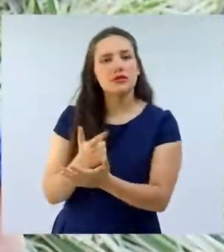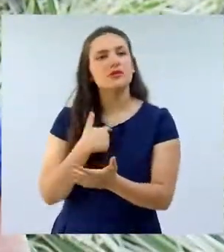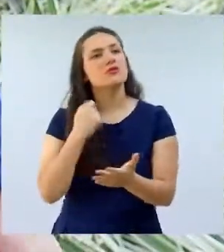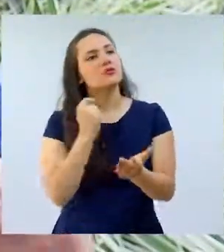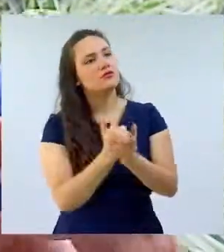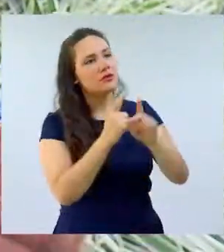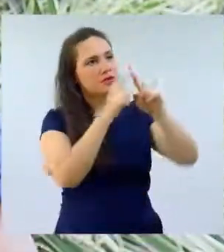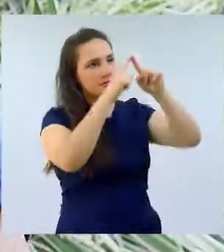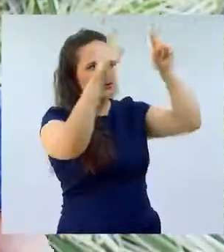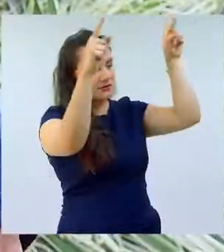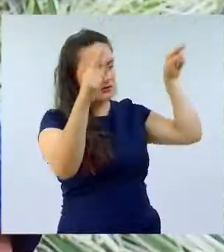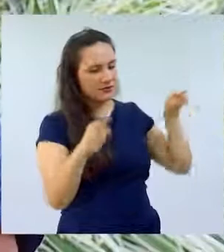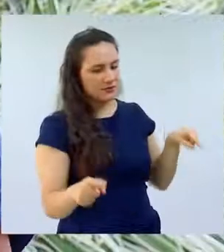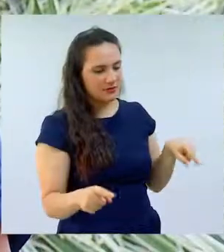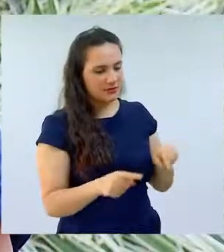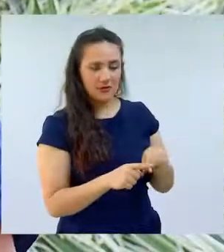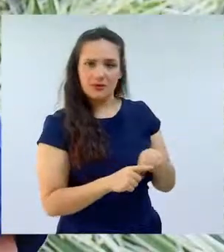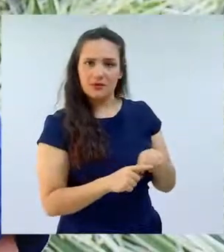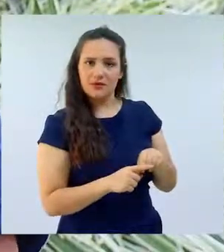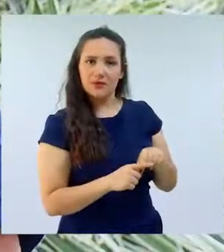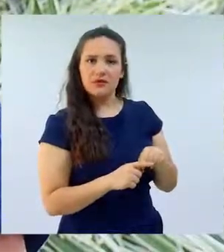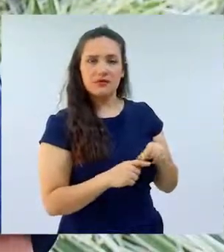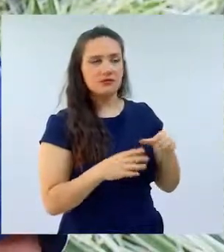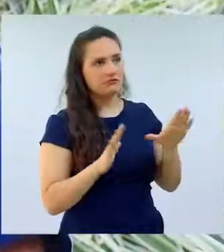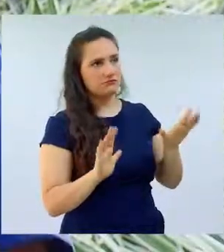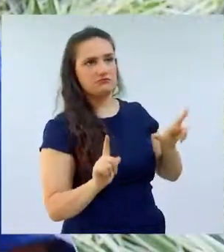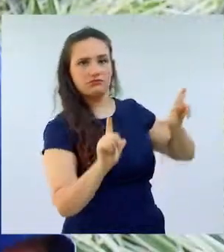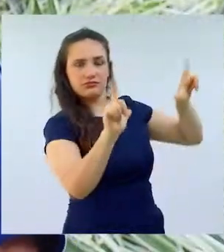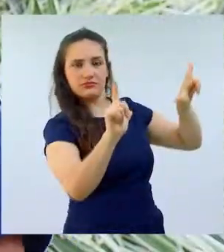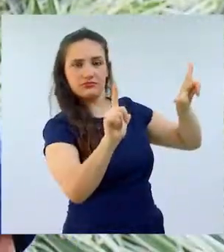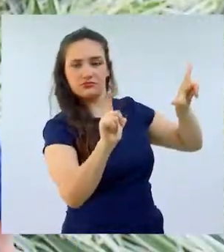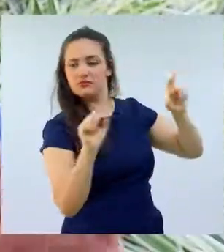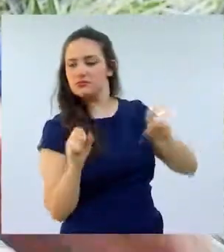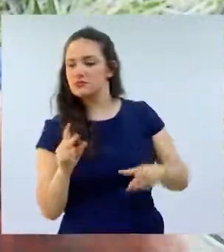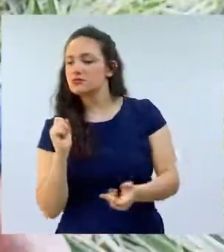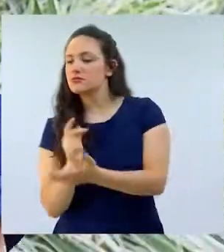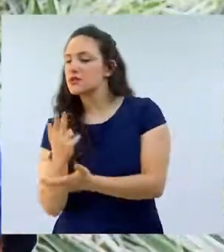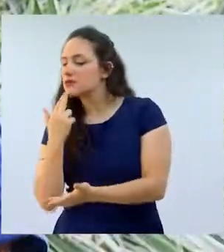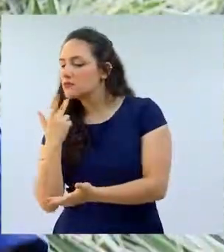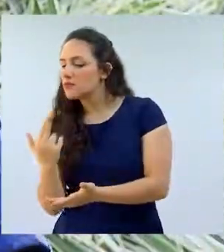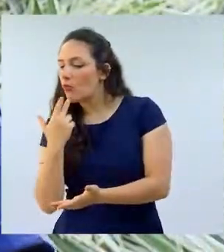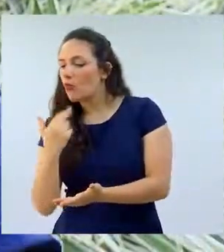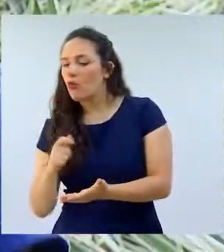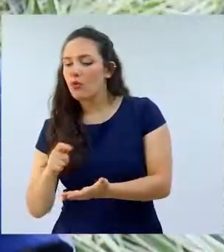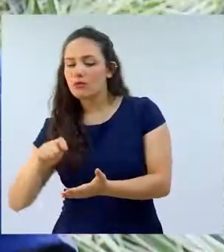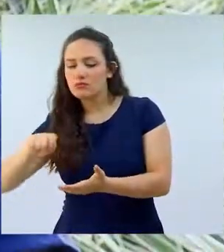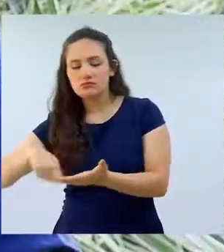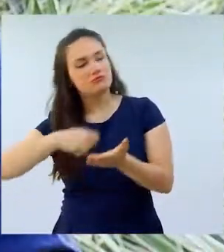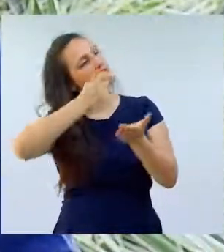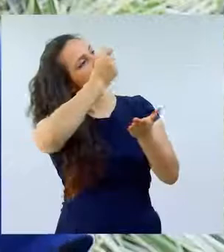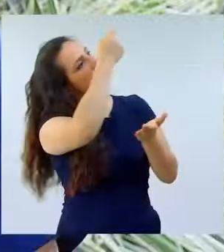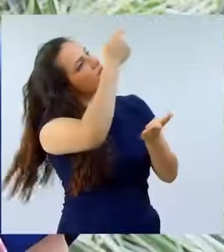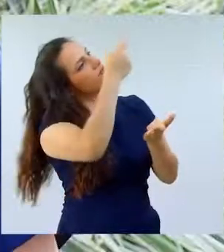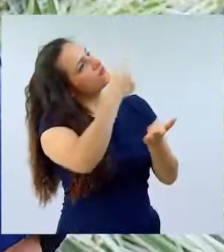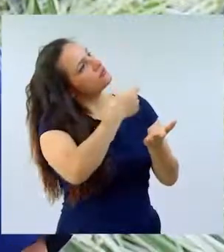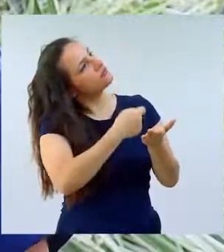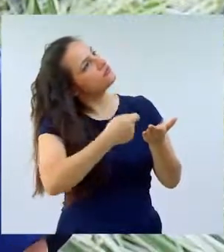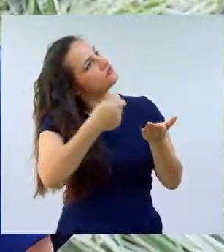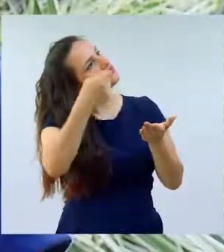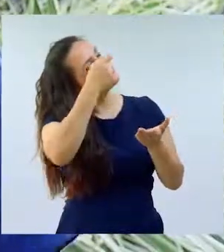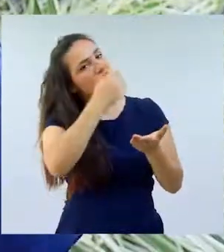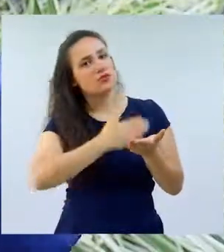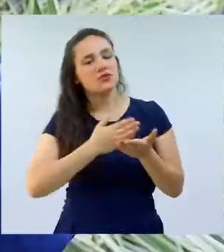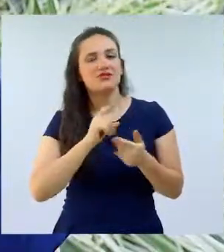uma tela e aquelas tintas em promoção e fomos para casa dele. Aí chegou lá, fui pintar. Aí eu nem sabia direito,